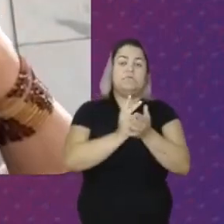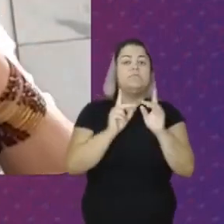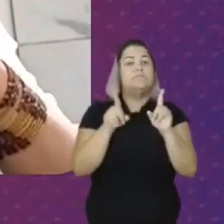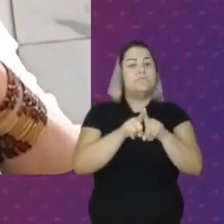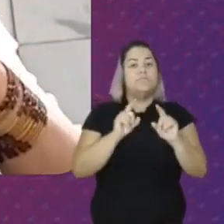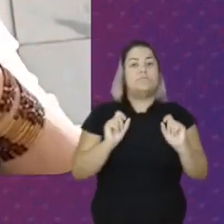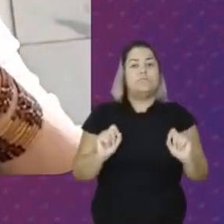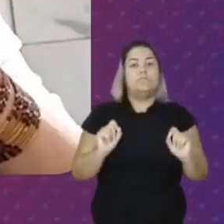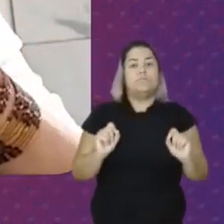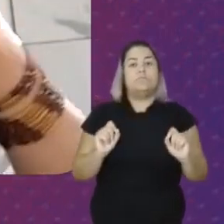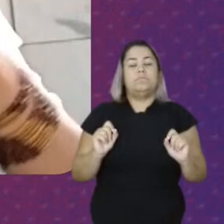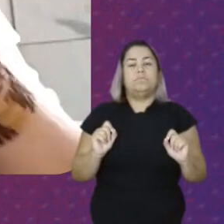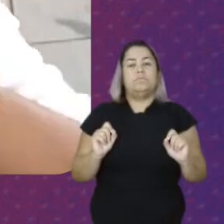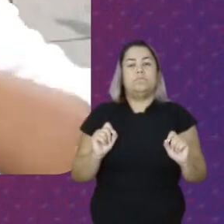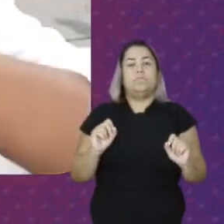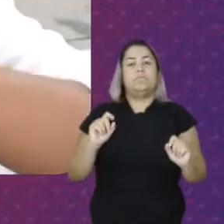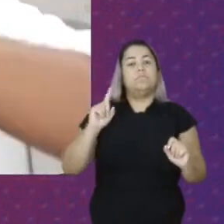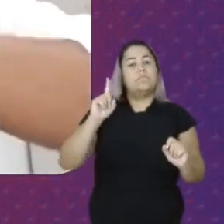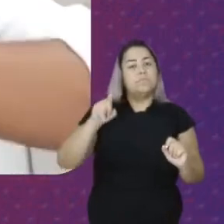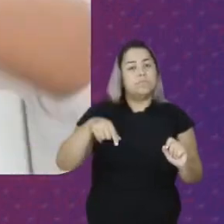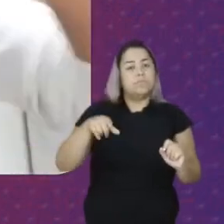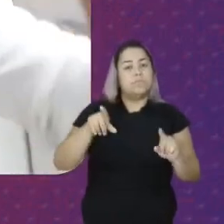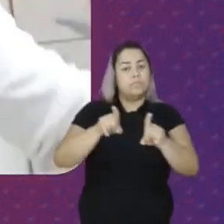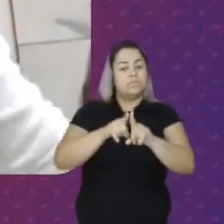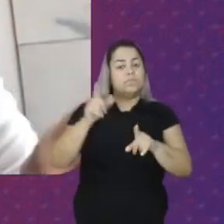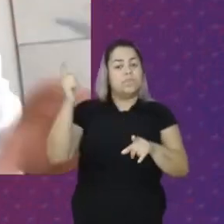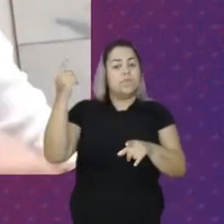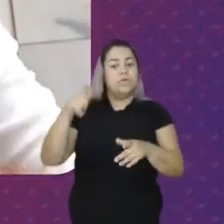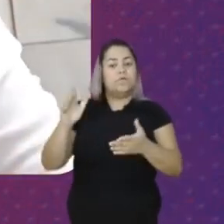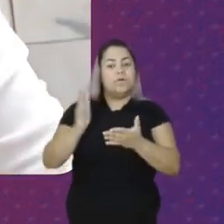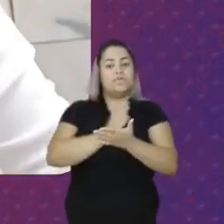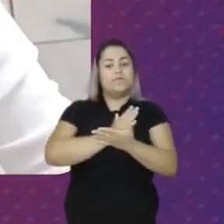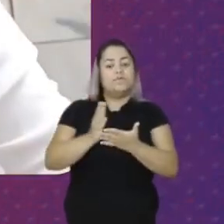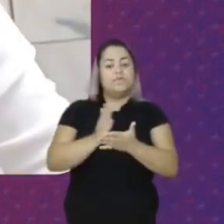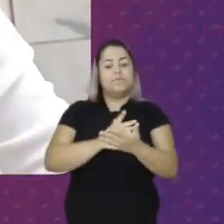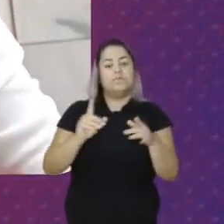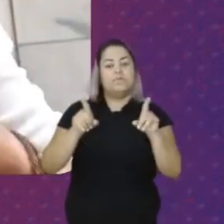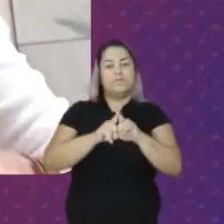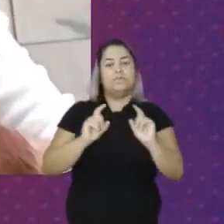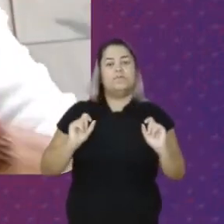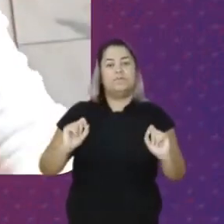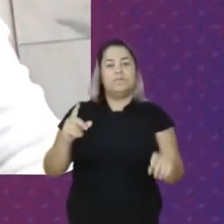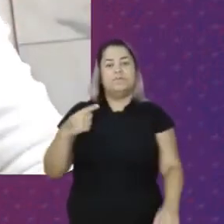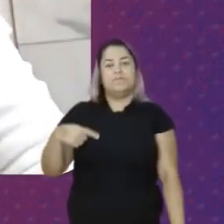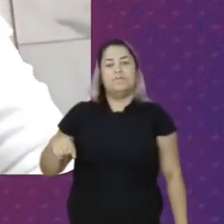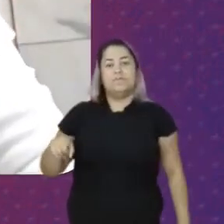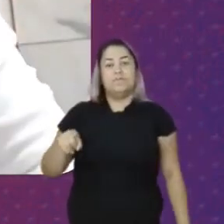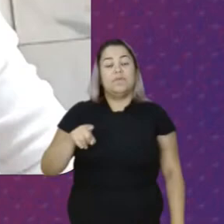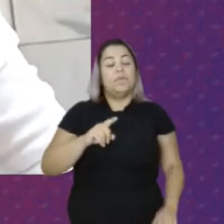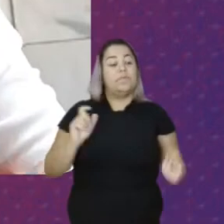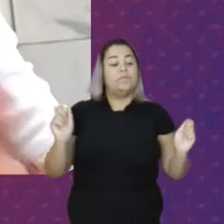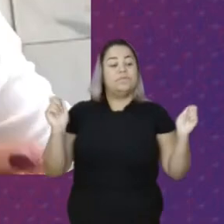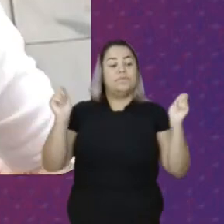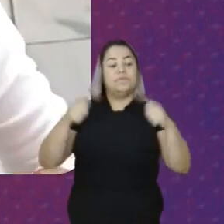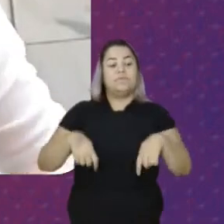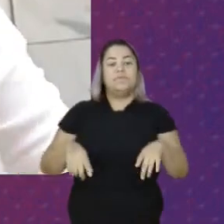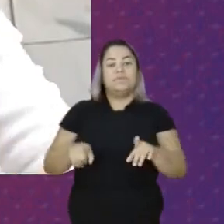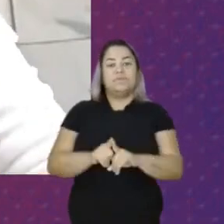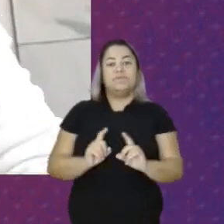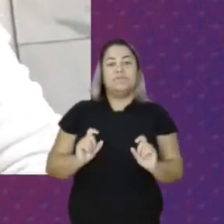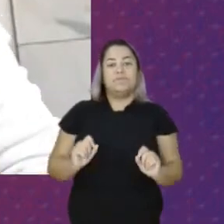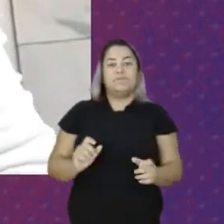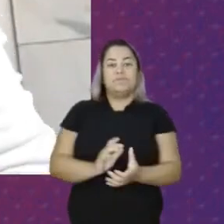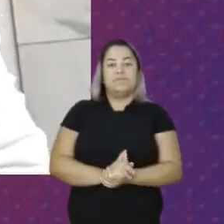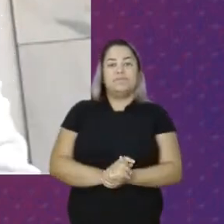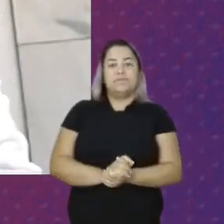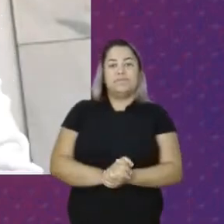né? Só que eu acho que a gente tem outras tantas frentes necessárias desse debate sobre